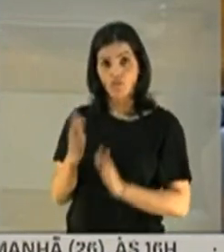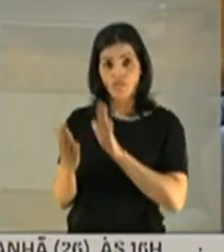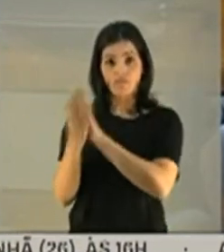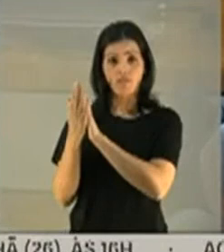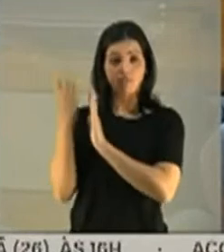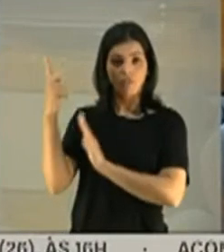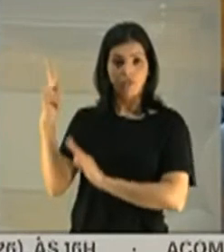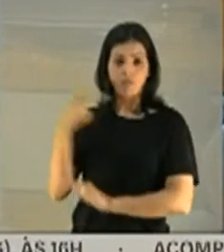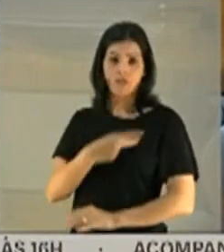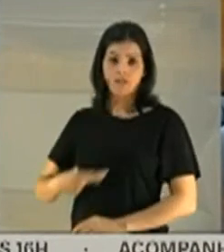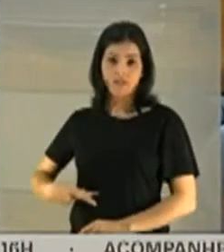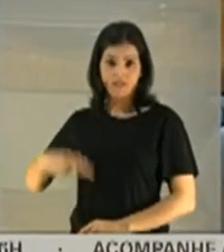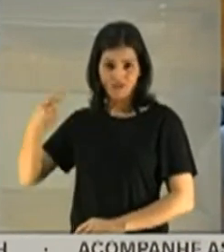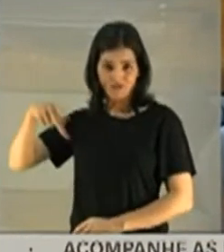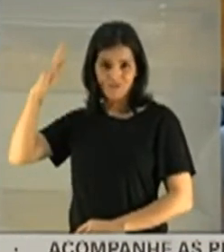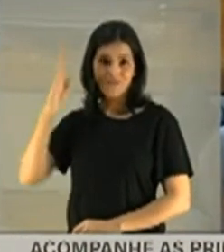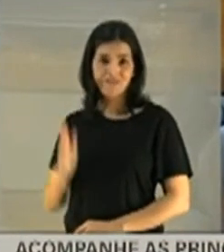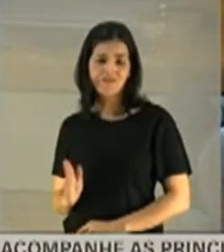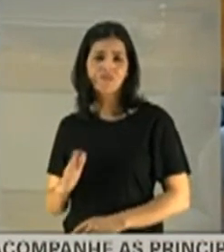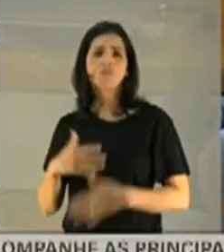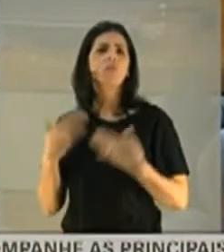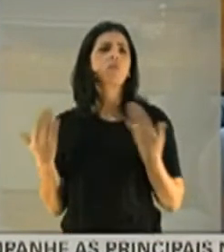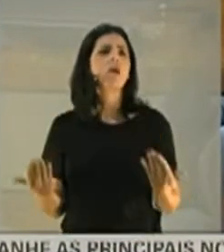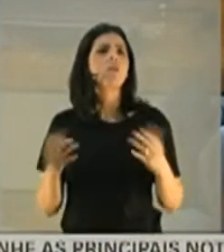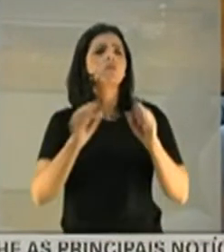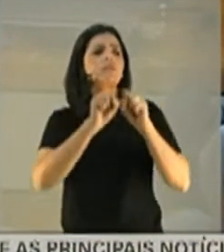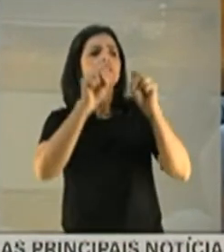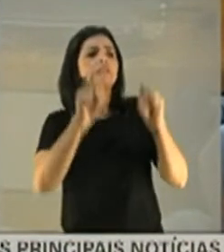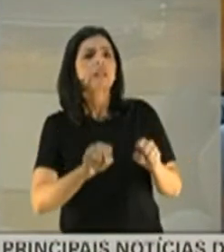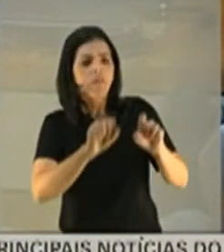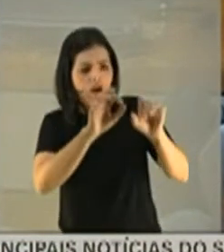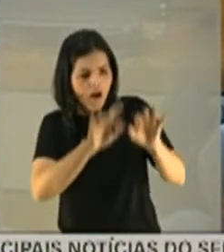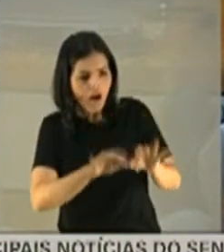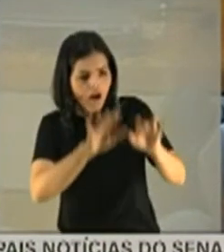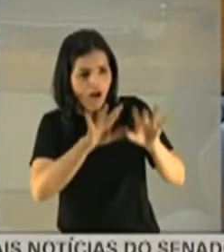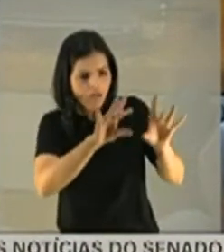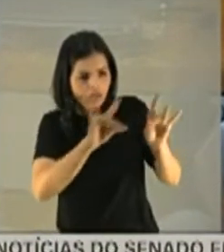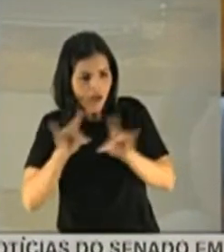da República? De que sistema foi extraído?